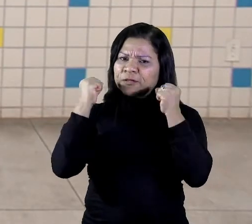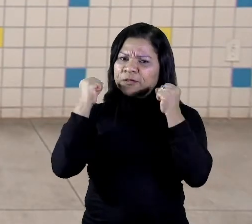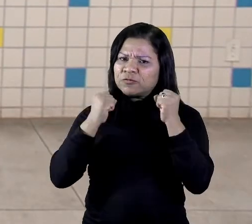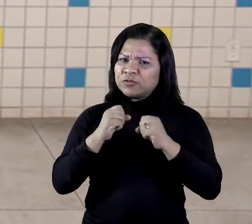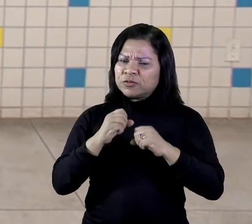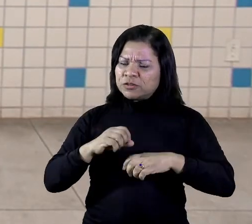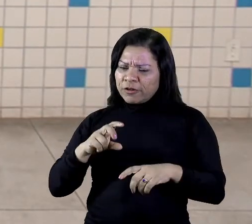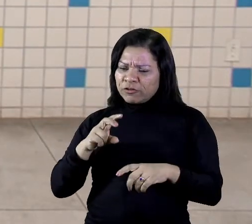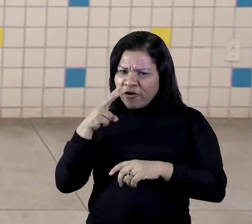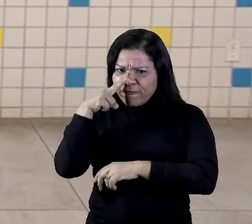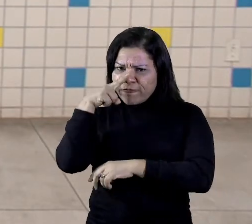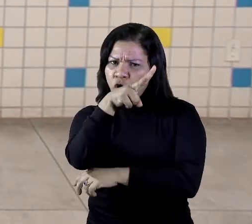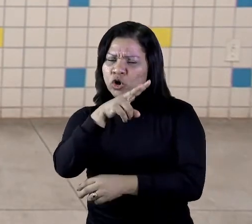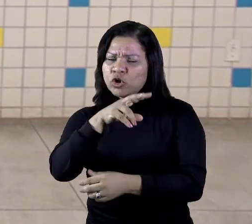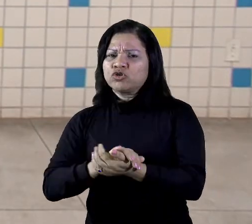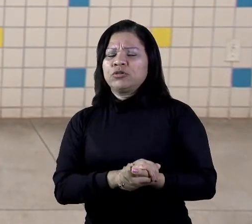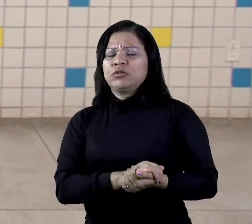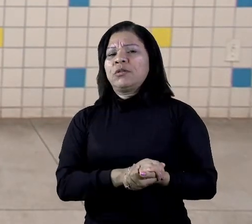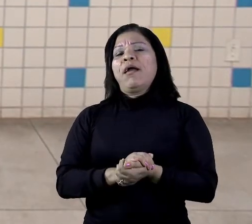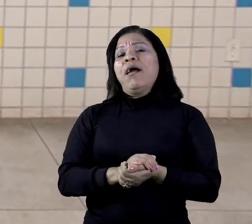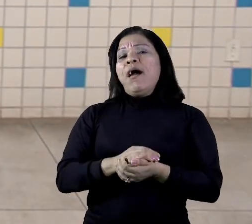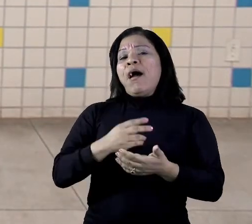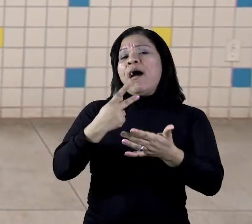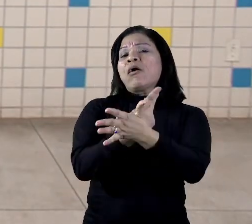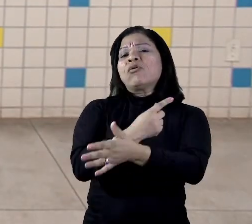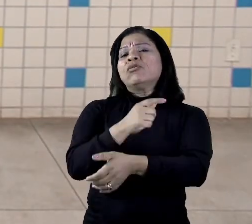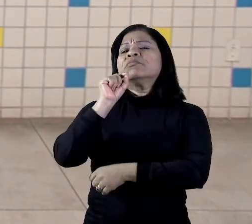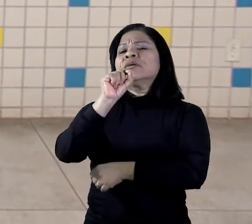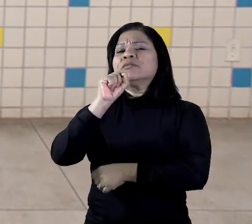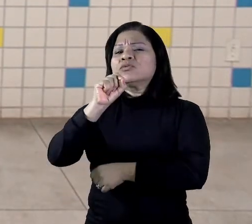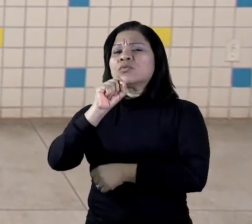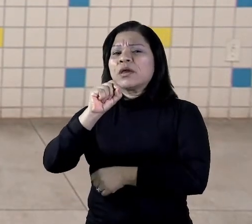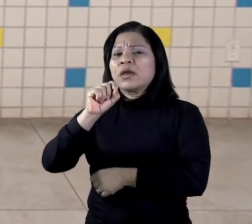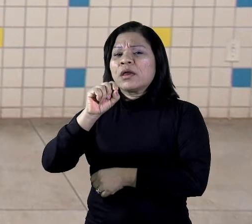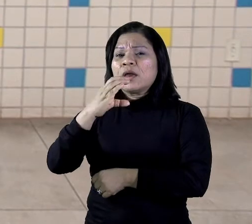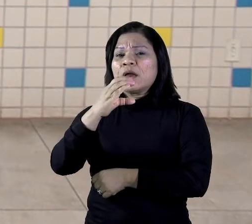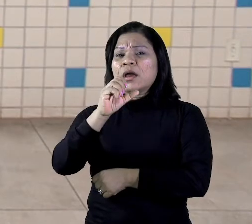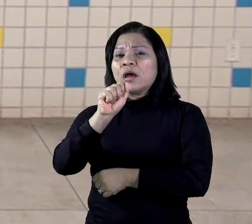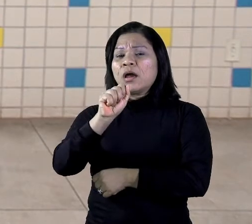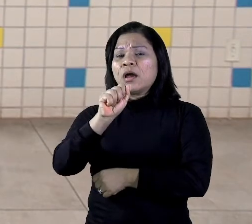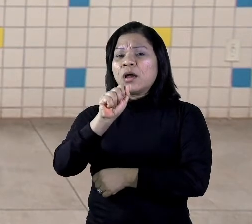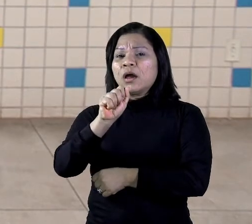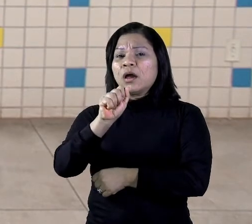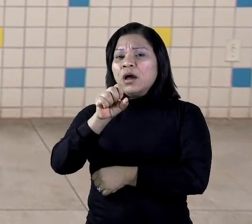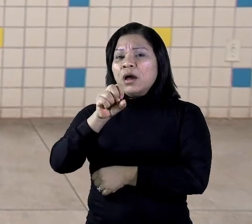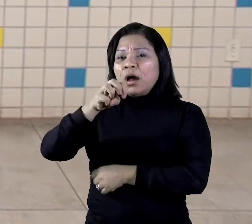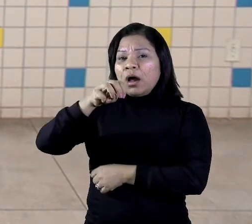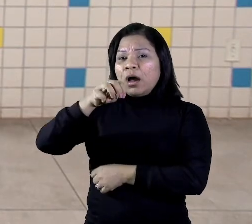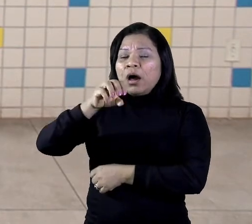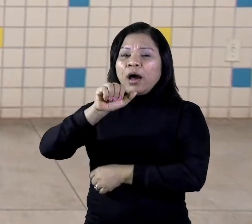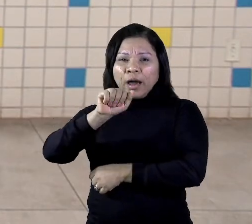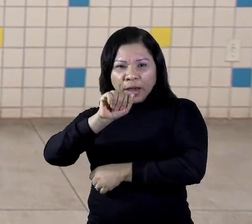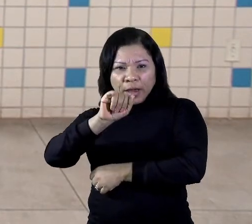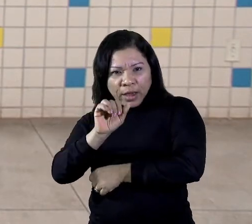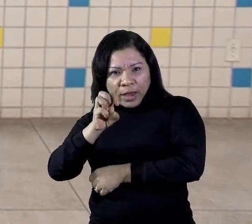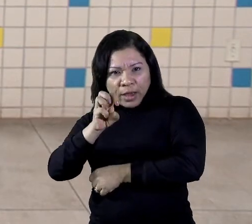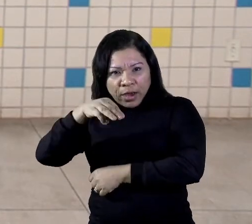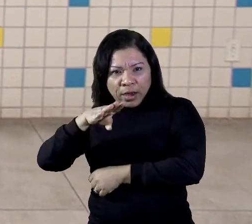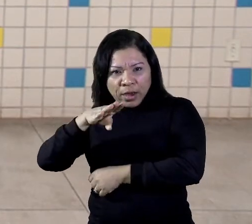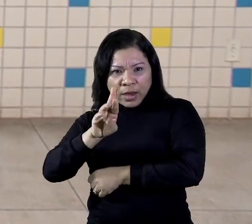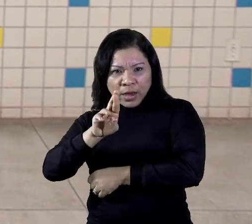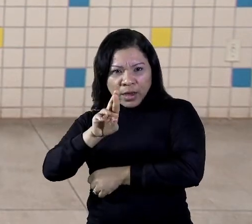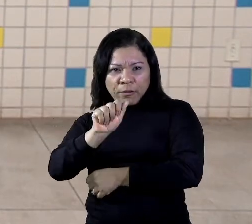As mais comuns são cãibras. Vocês já sentiram cãibras? Não é? Já? Dá uma dor incrível na